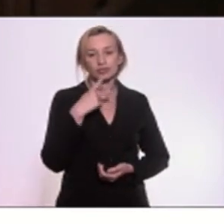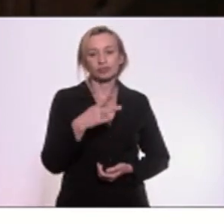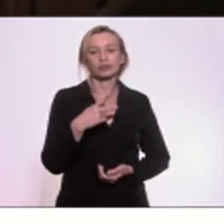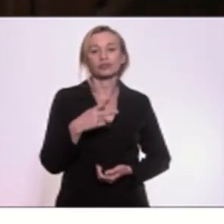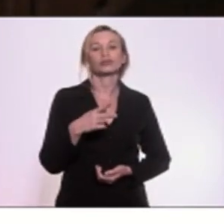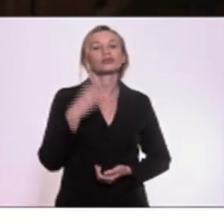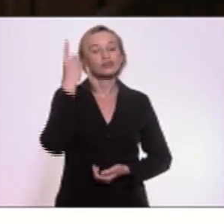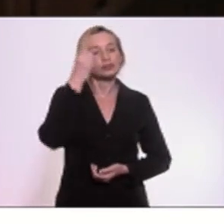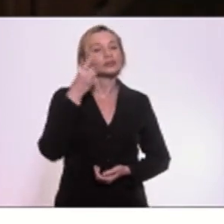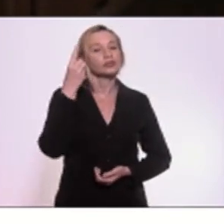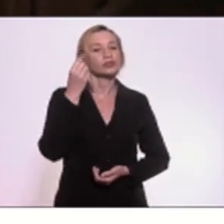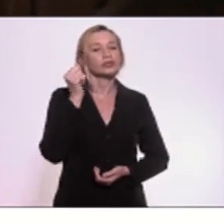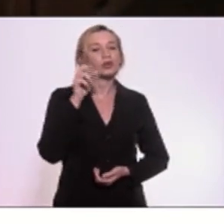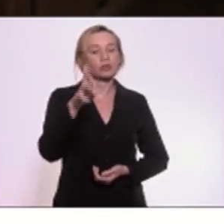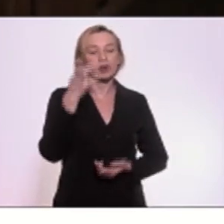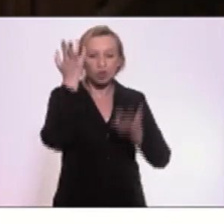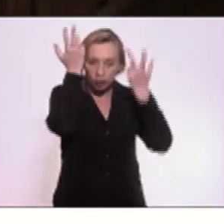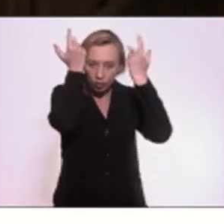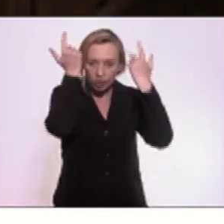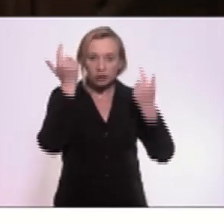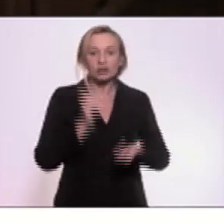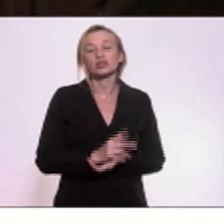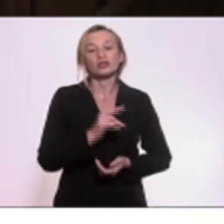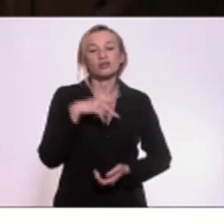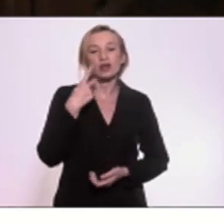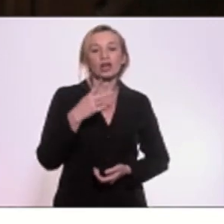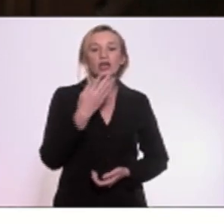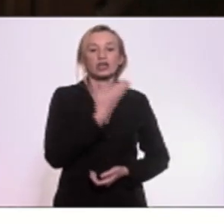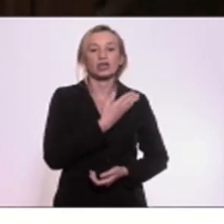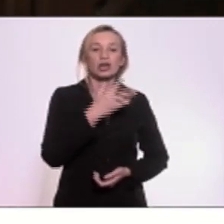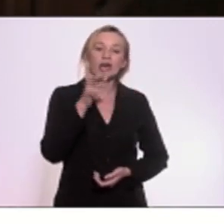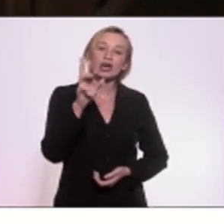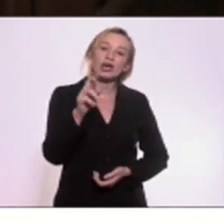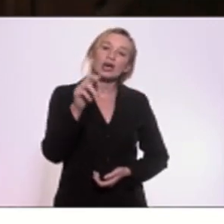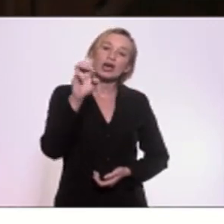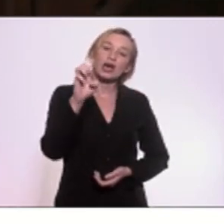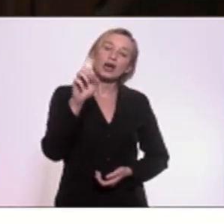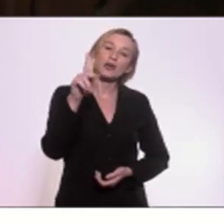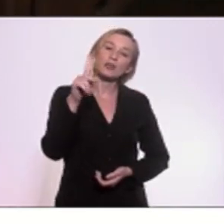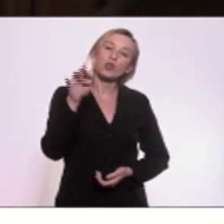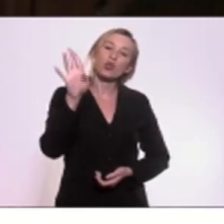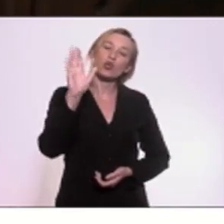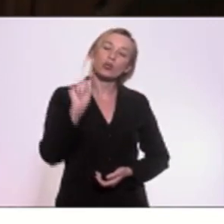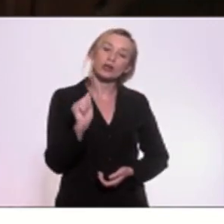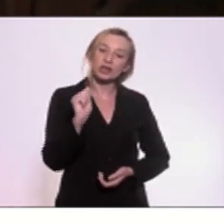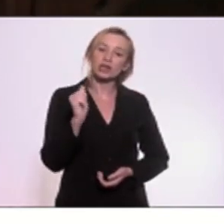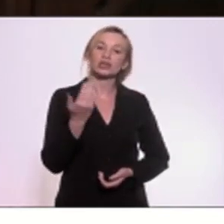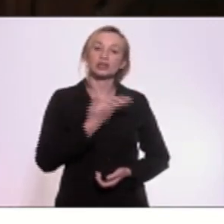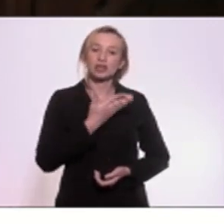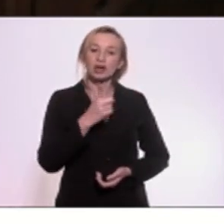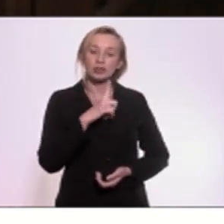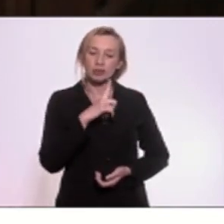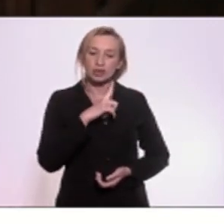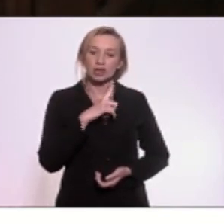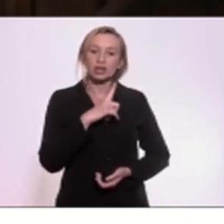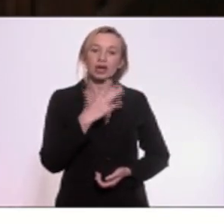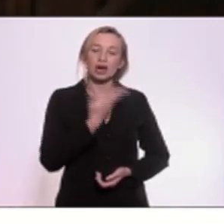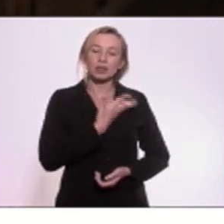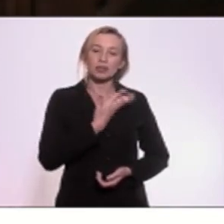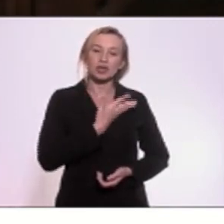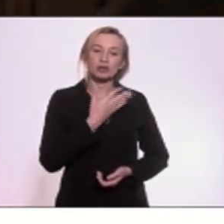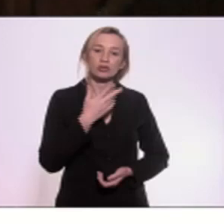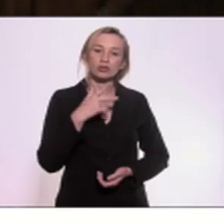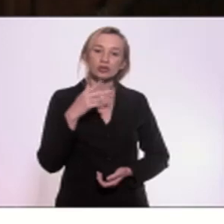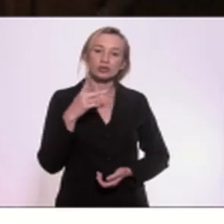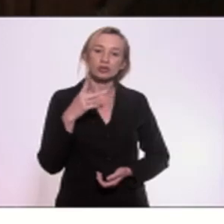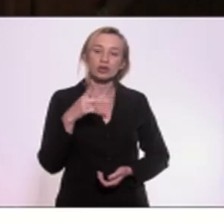deputado Eliomar Coelho, de dizer que República, e tem um companheiro de partido de Vossa Excelência que sempre repete